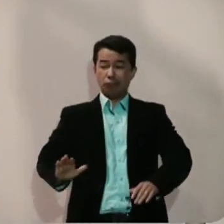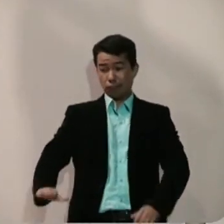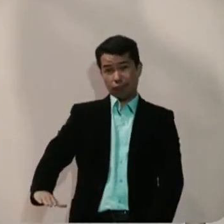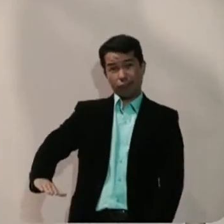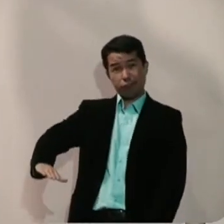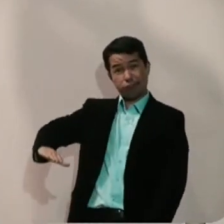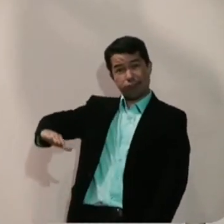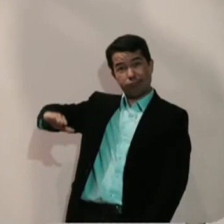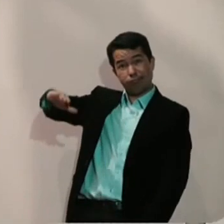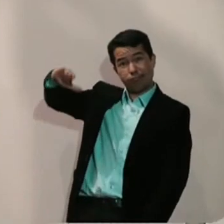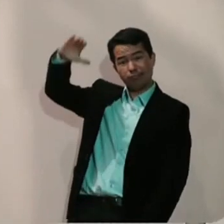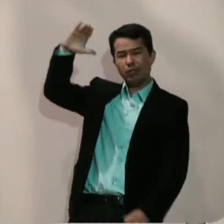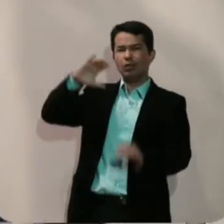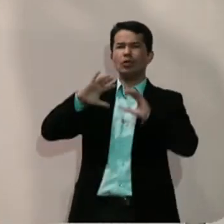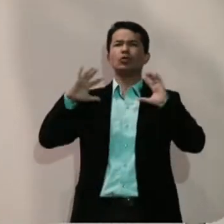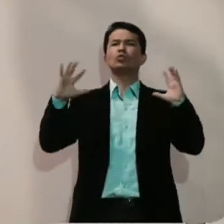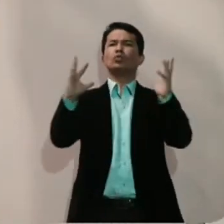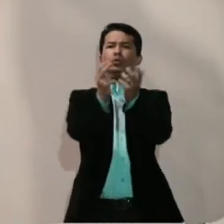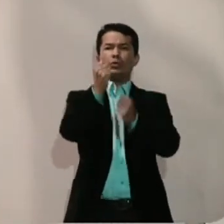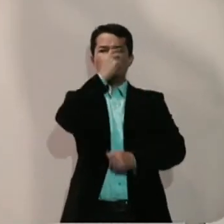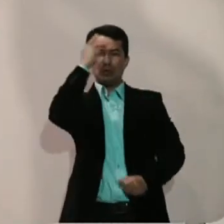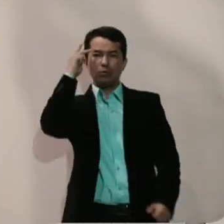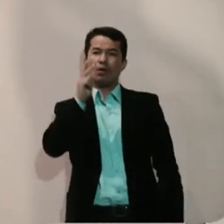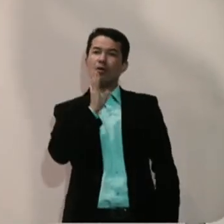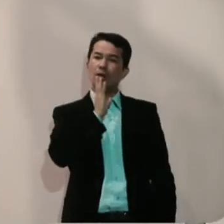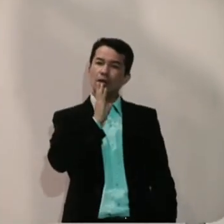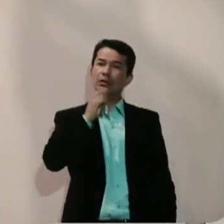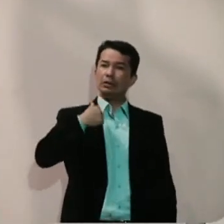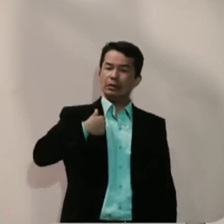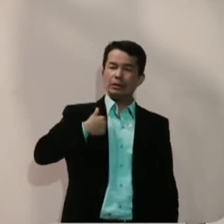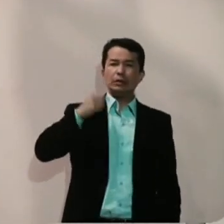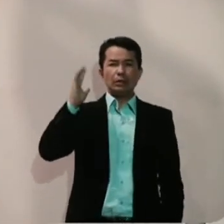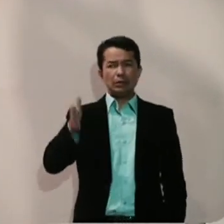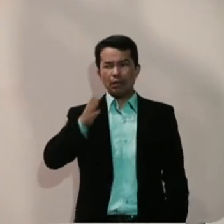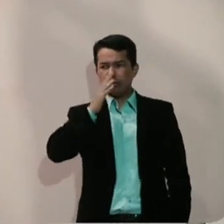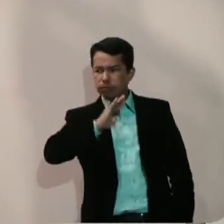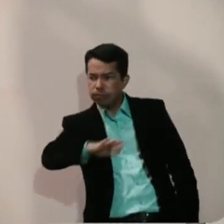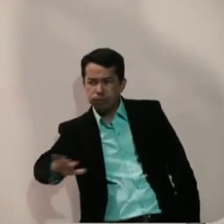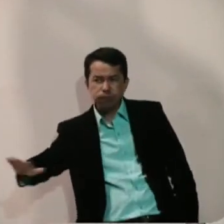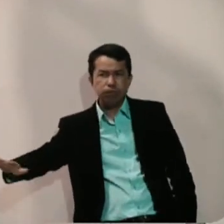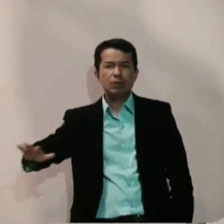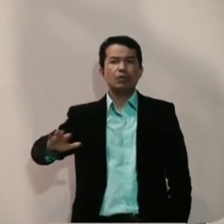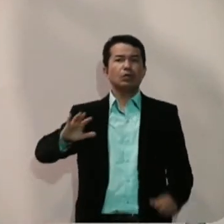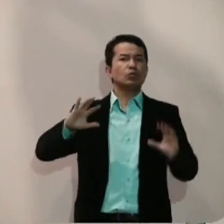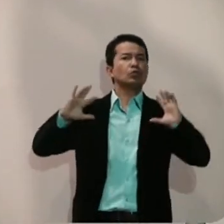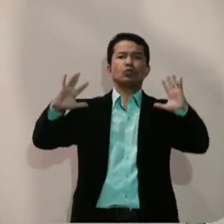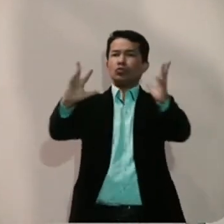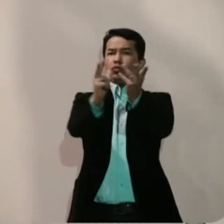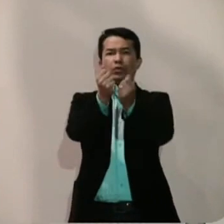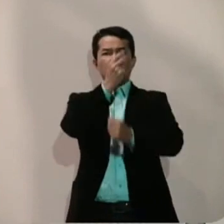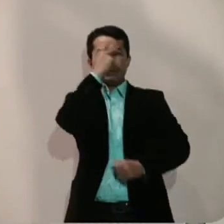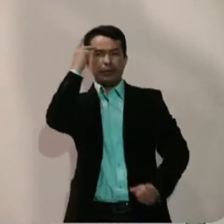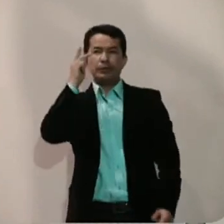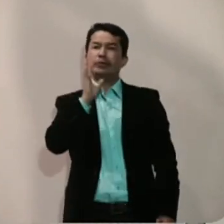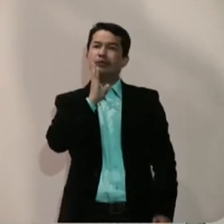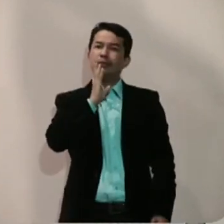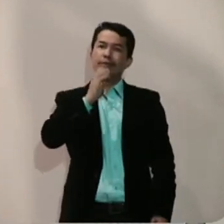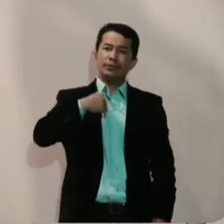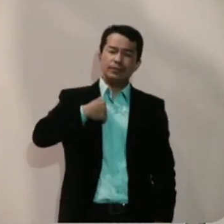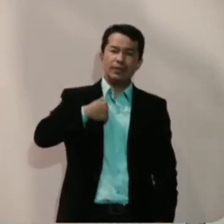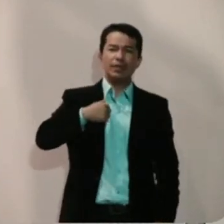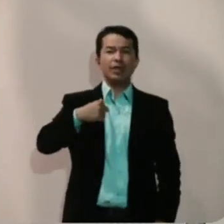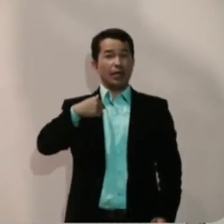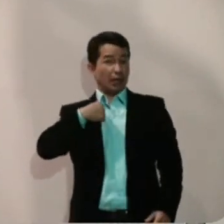me conhecia, não é? Desde moleque, desde criança. Eu era aquele garoto que jogava